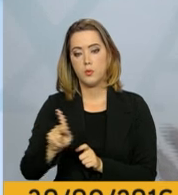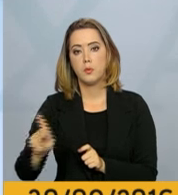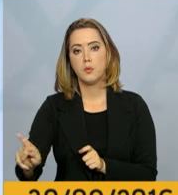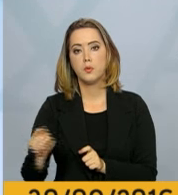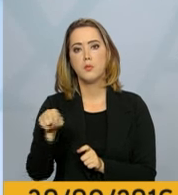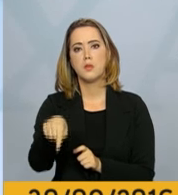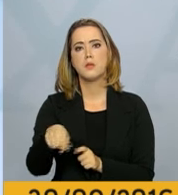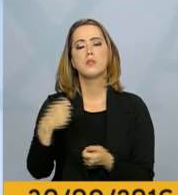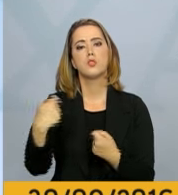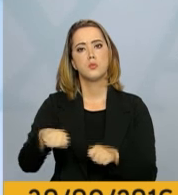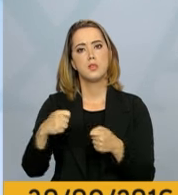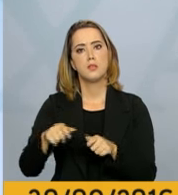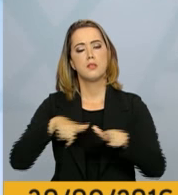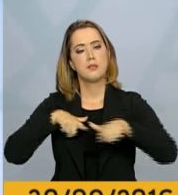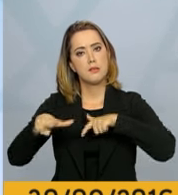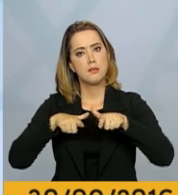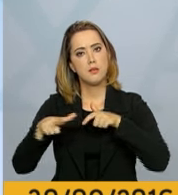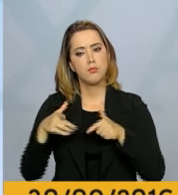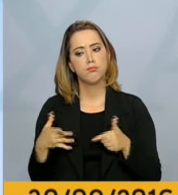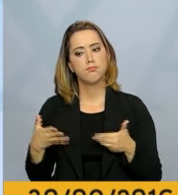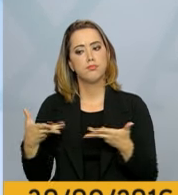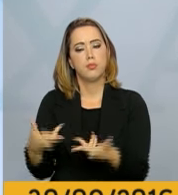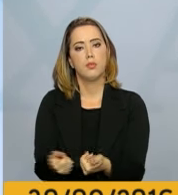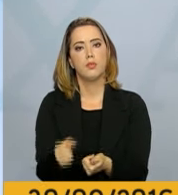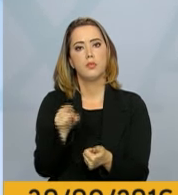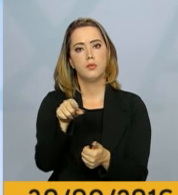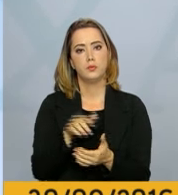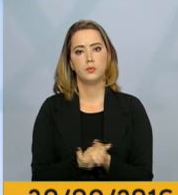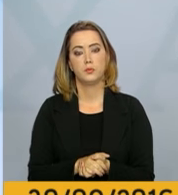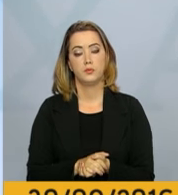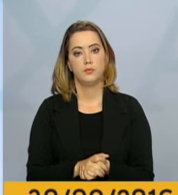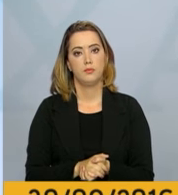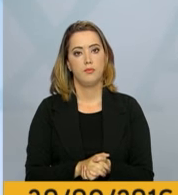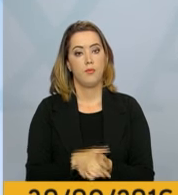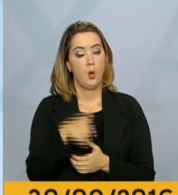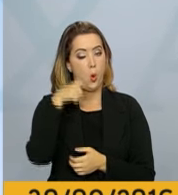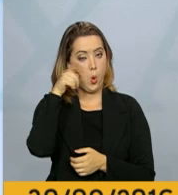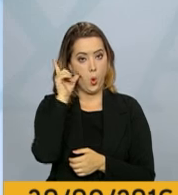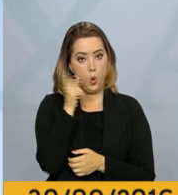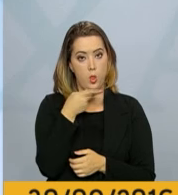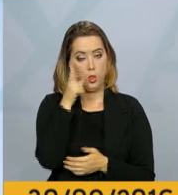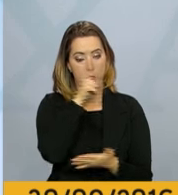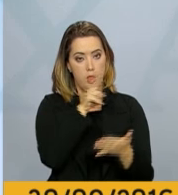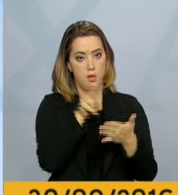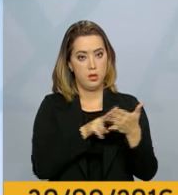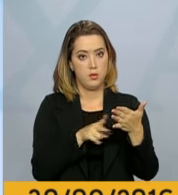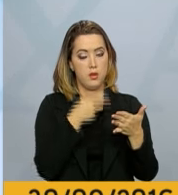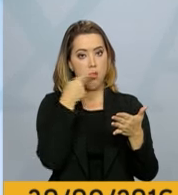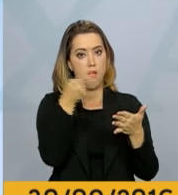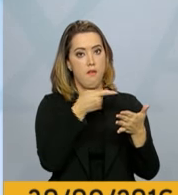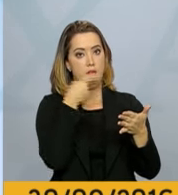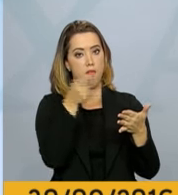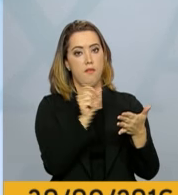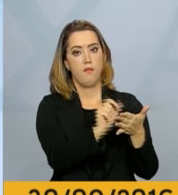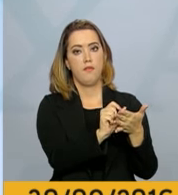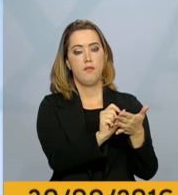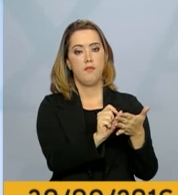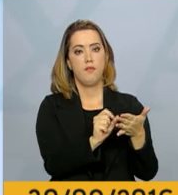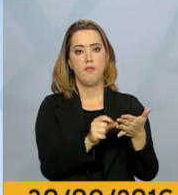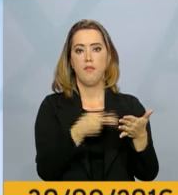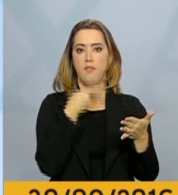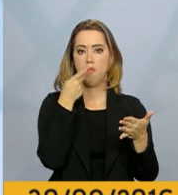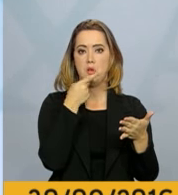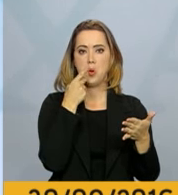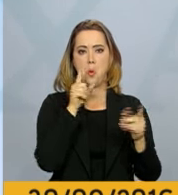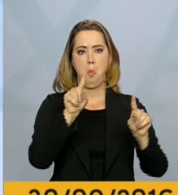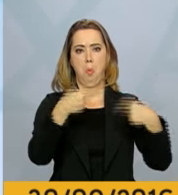aqui, porque ontem eu li o artigo de um cidadão, até ilustre, me criticando porque eu falava corretamente o português,